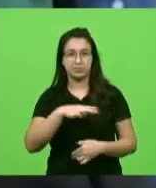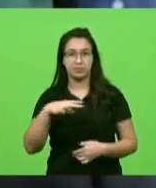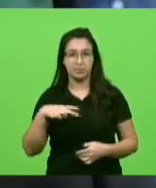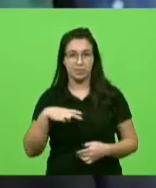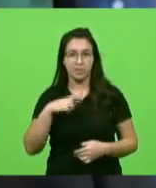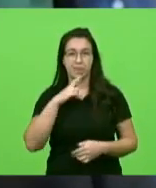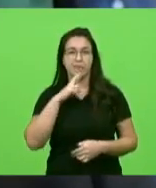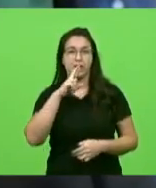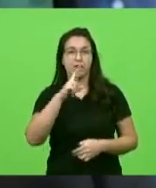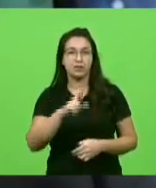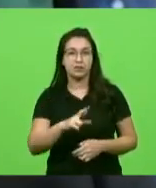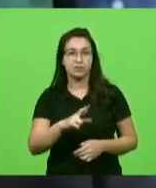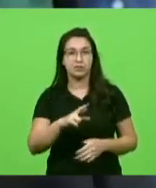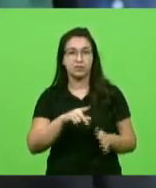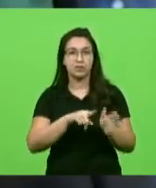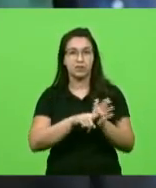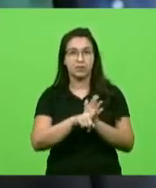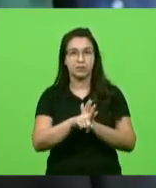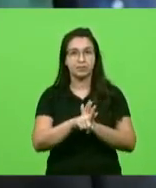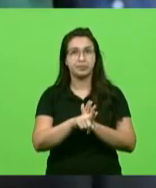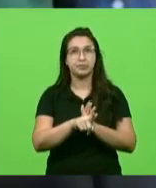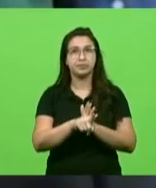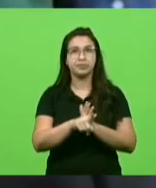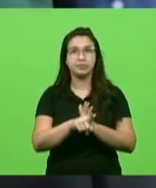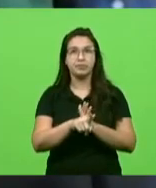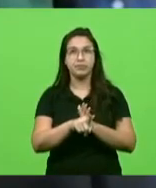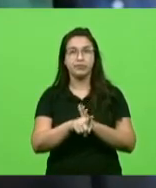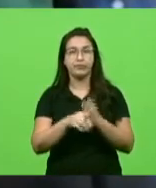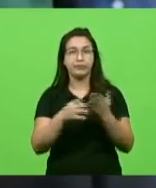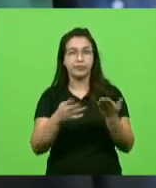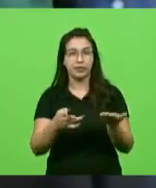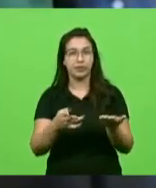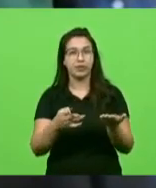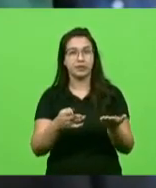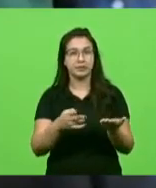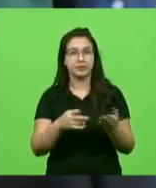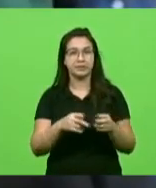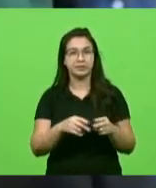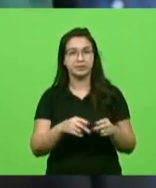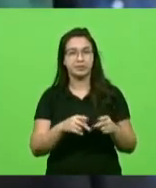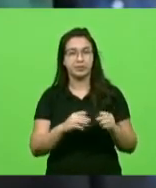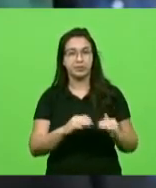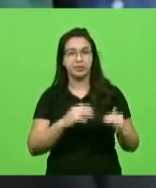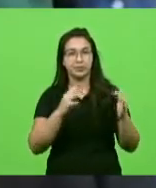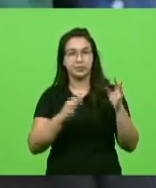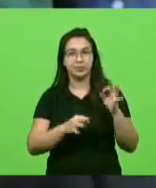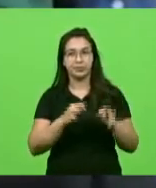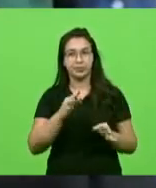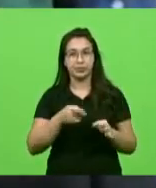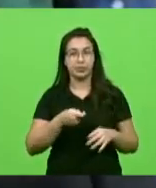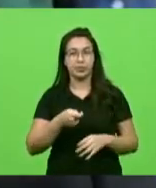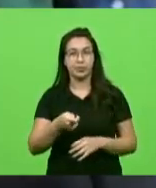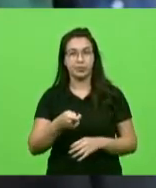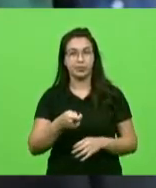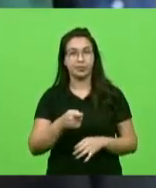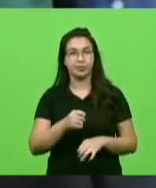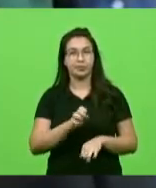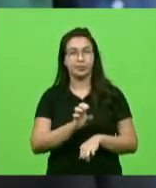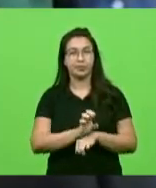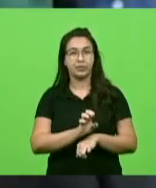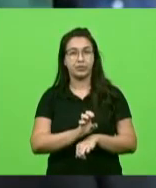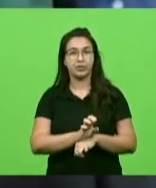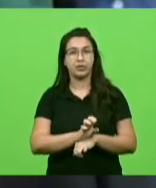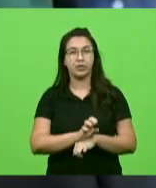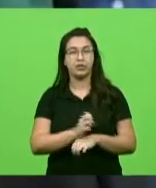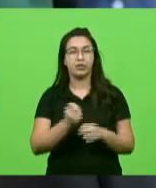responda à pergunta formulada pelos pelo seu Procurador Geral de Justiça o Dr Fernando comigo quando vejo se refere ao